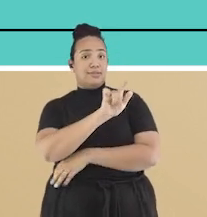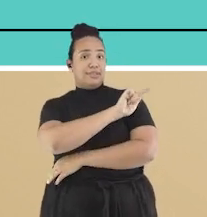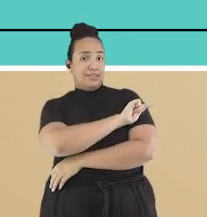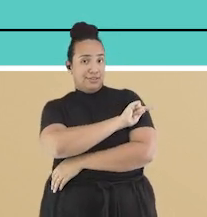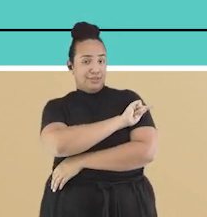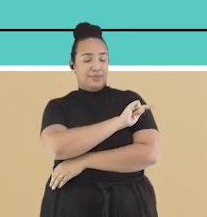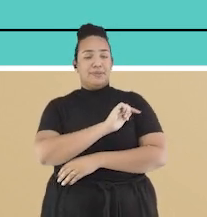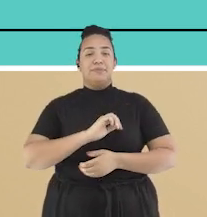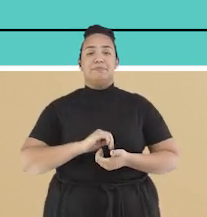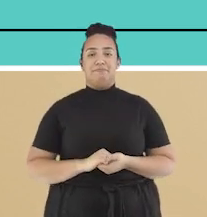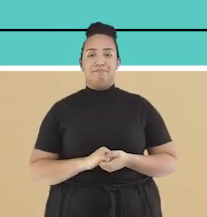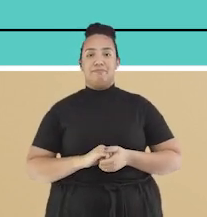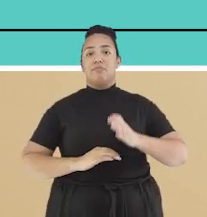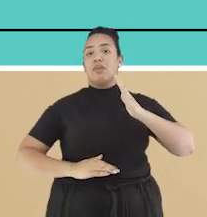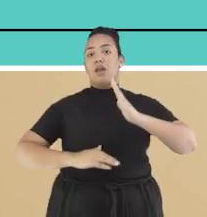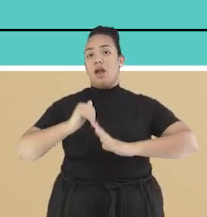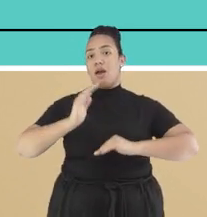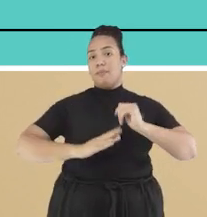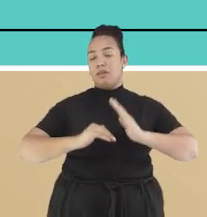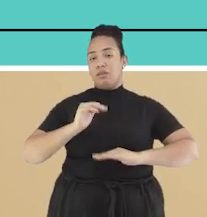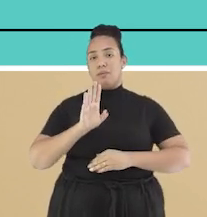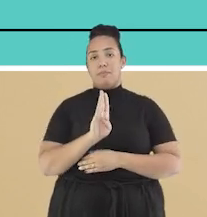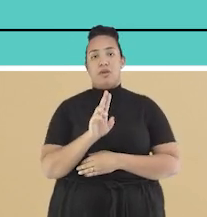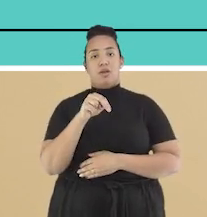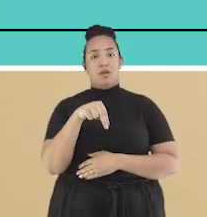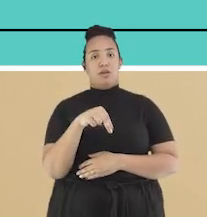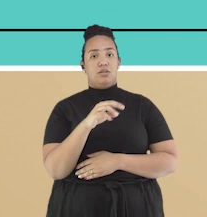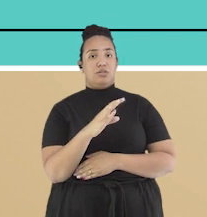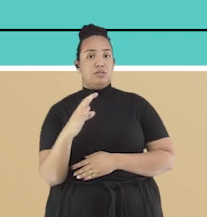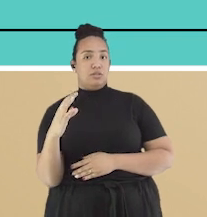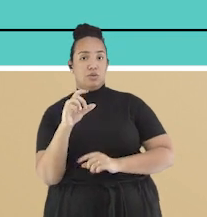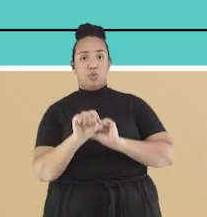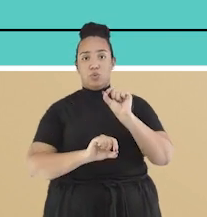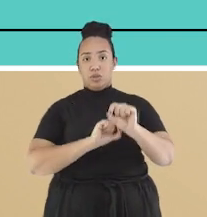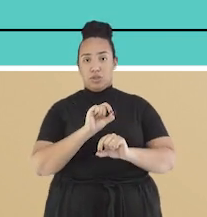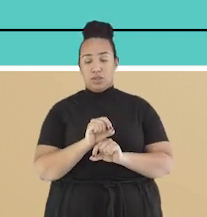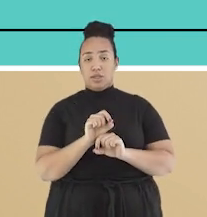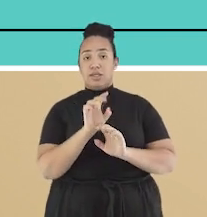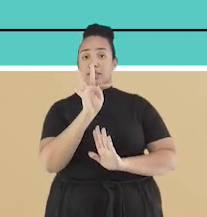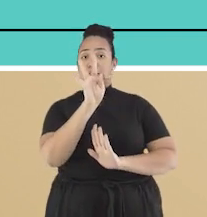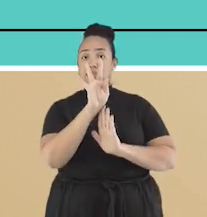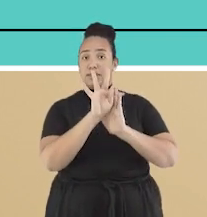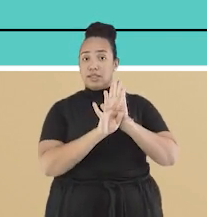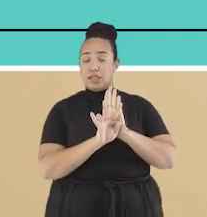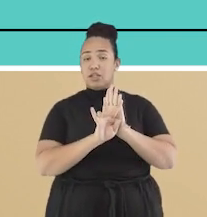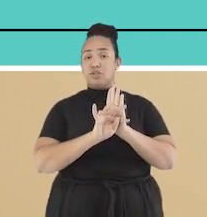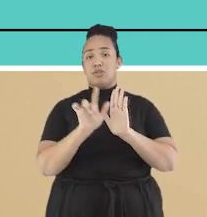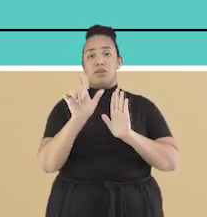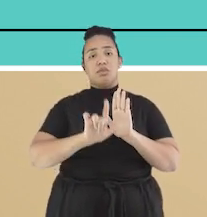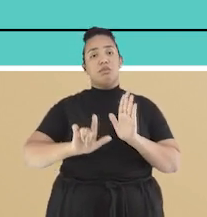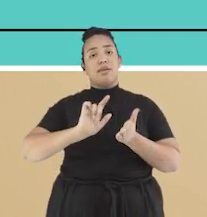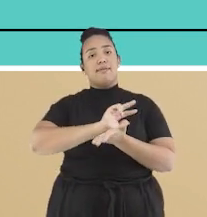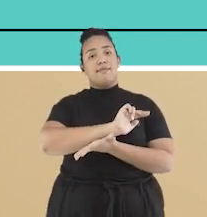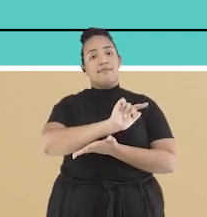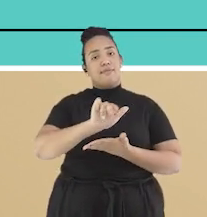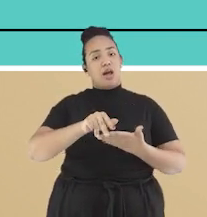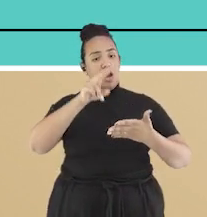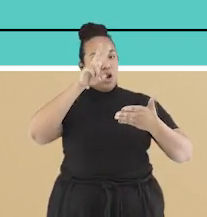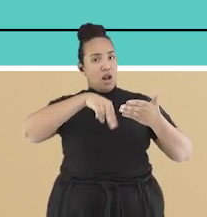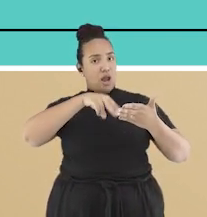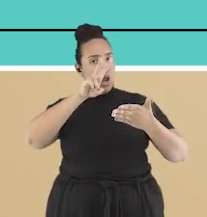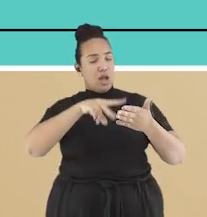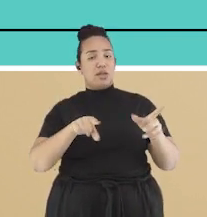dos anos finais. Trabalhe a habilidade ler em voz alta textos literários diversos, expressando